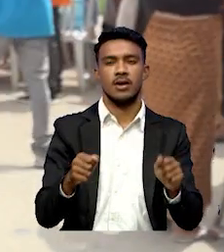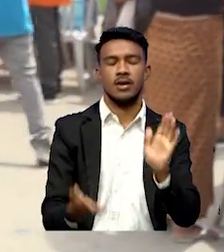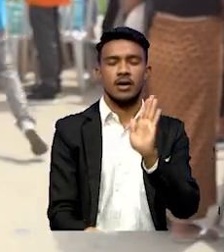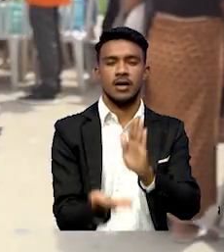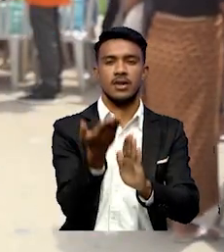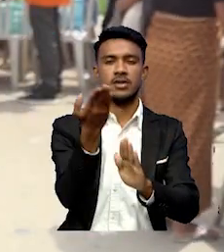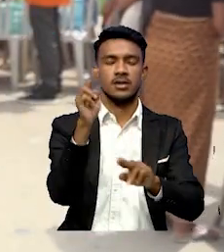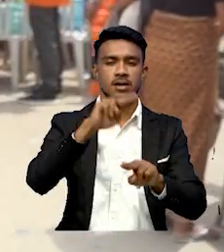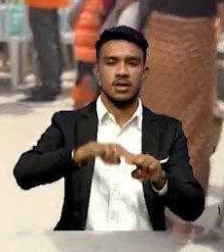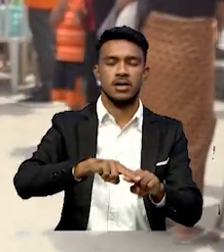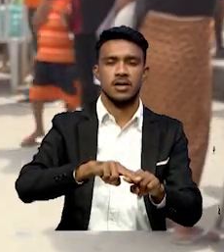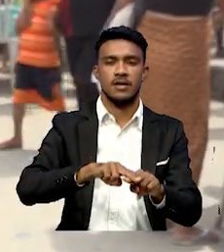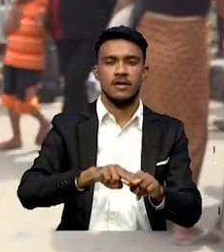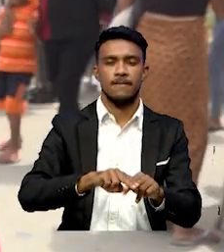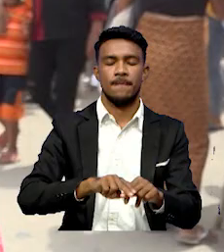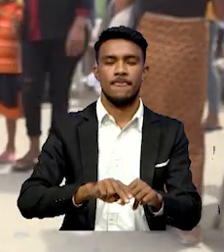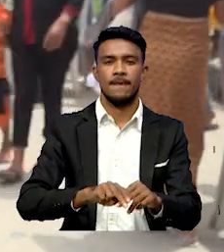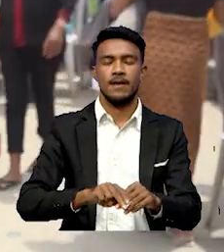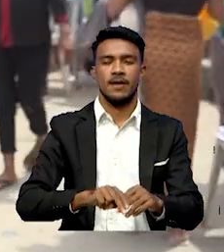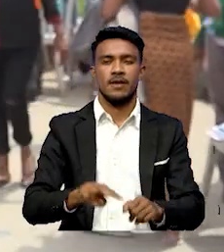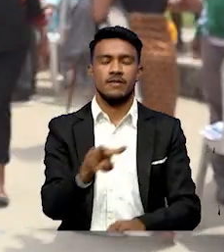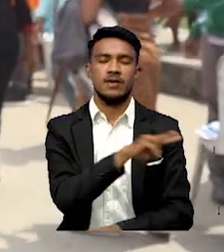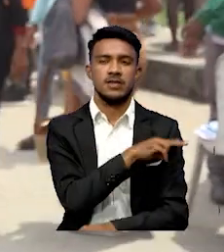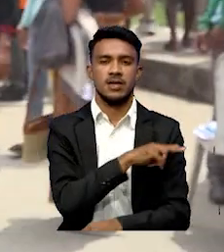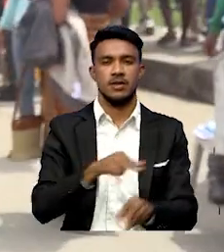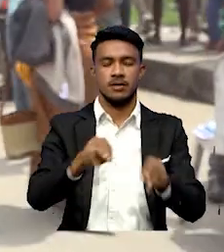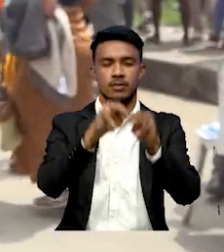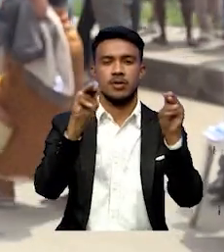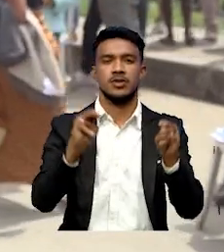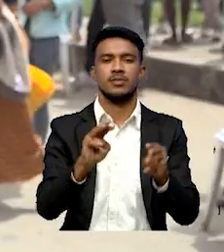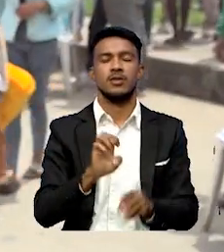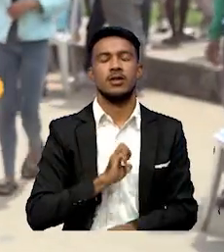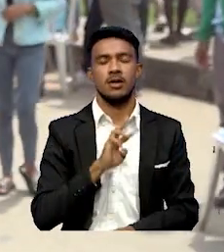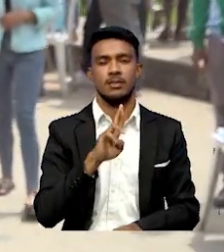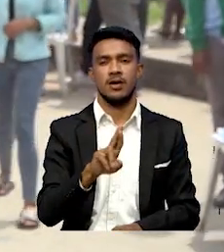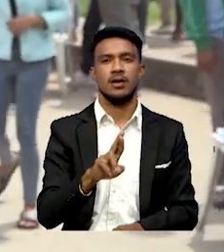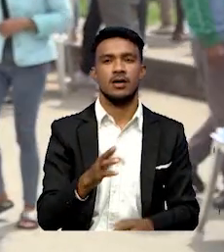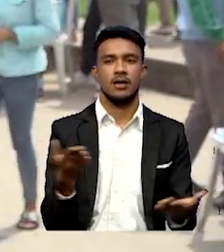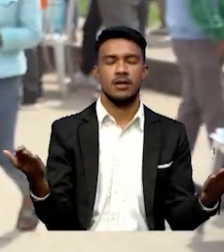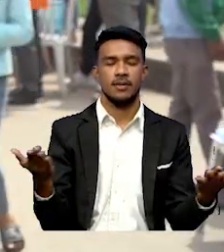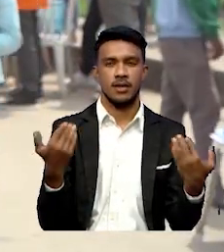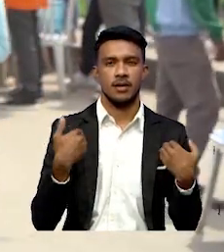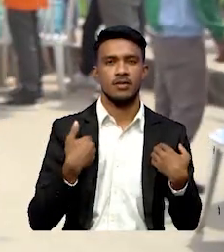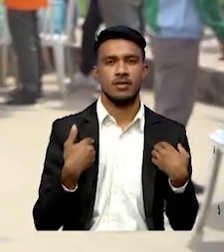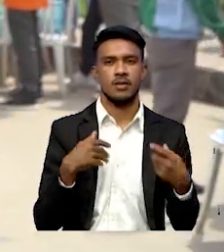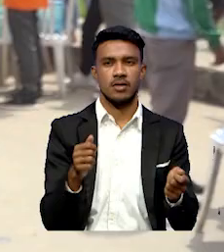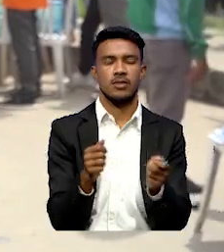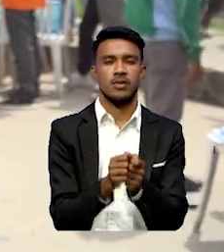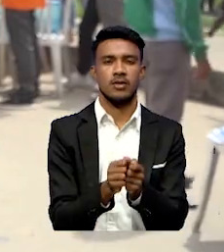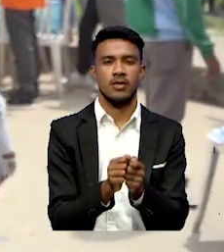tan cobertura vacinação ni a município Ermeira. Neve da Dauk ne, ho